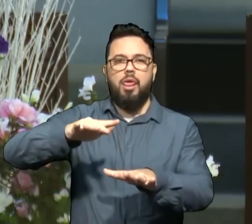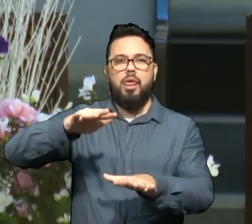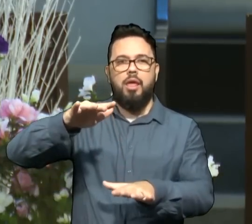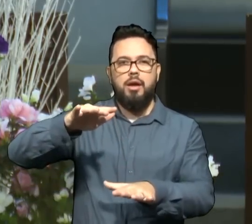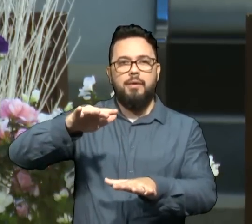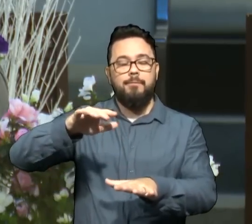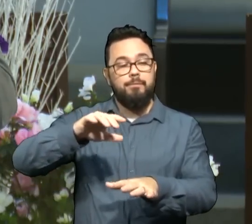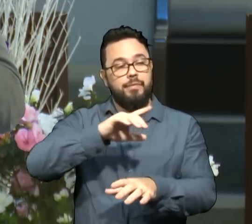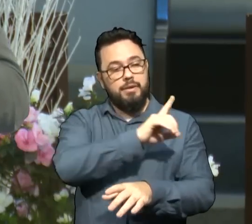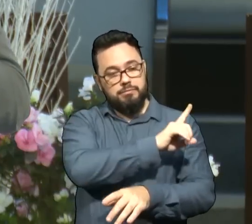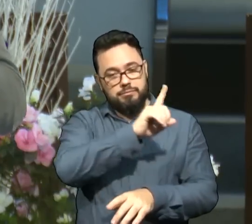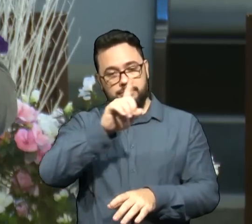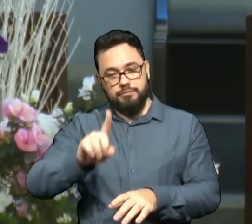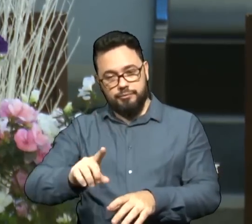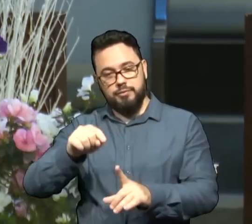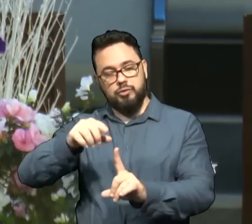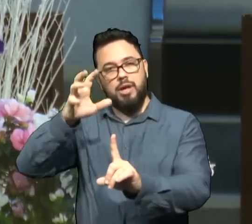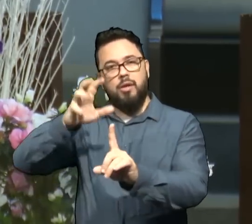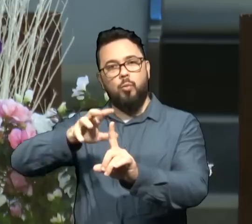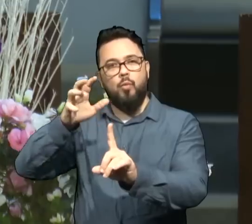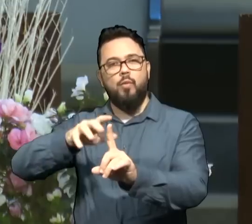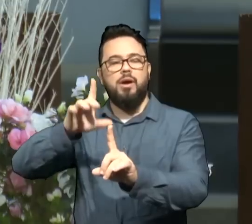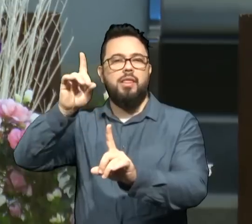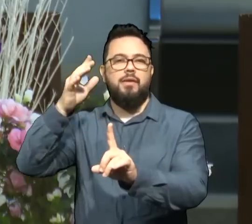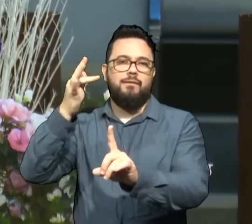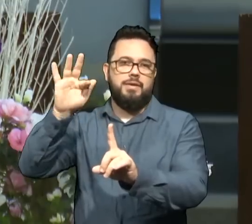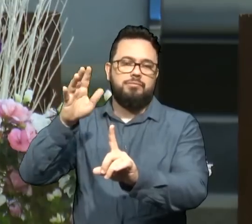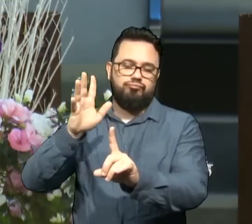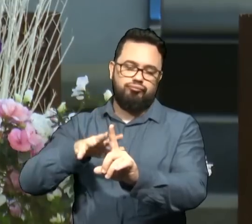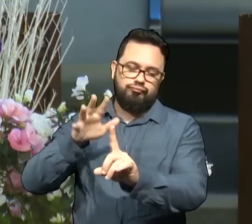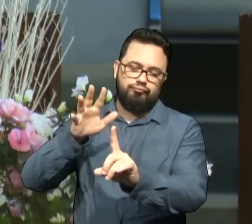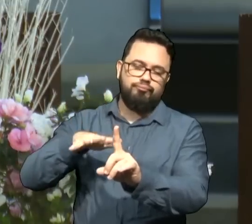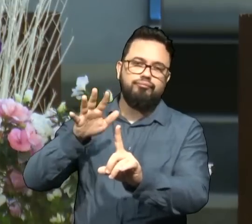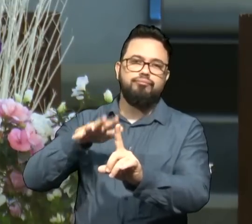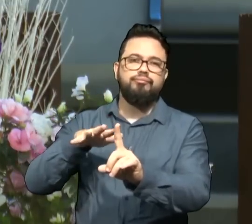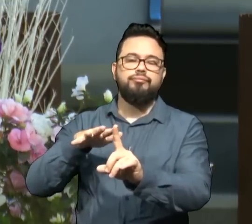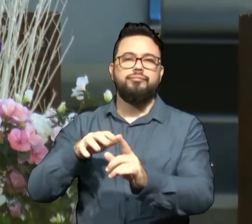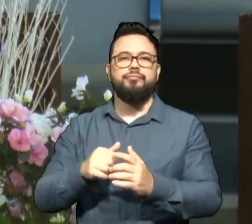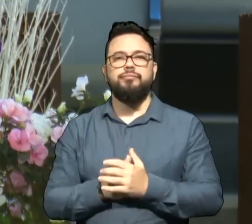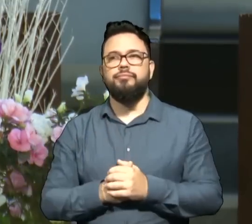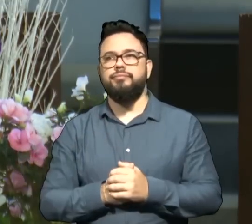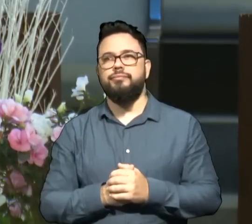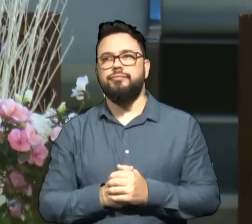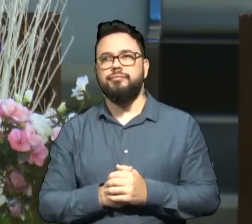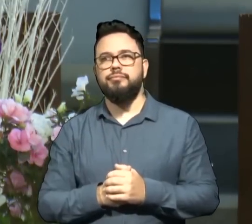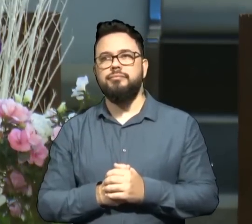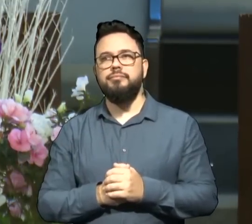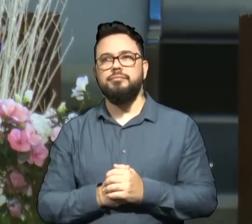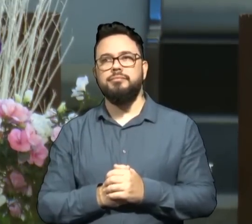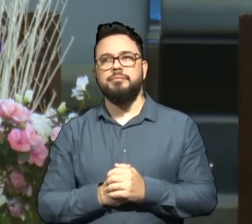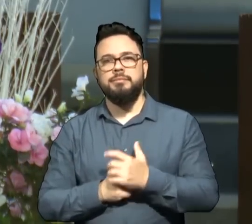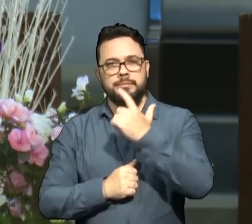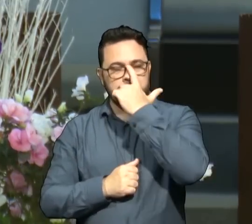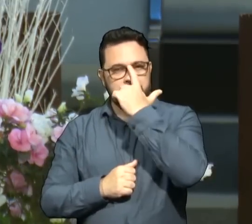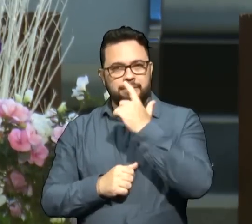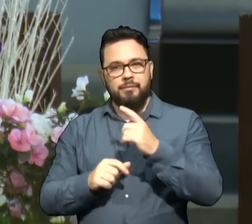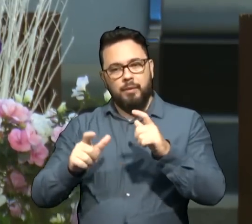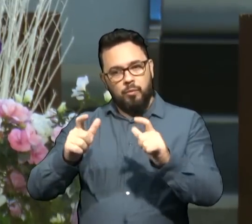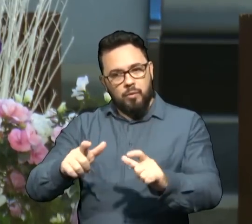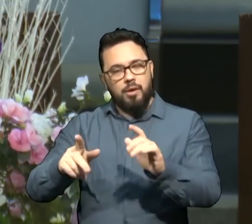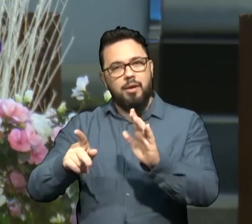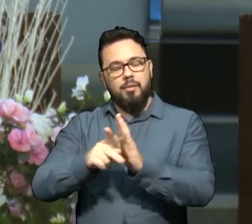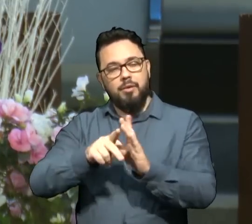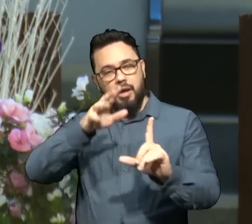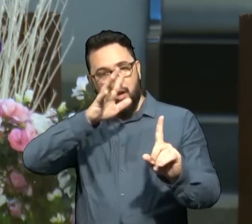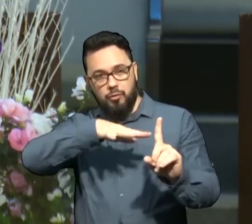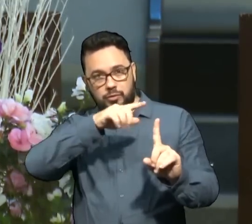adorada então Éfeso era o centro administrativo do culto ao imperador do culto ao Imperador em vida e do culto a Diana